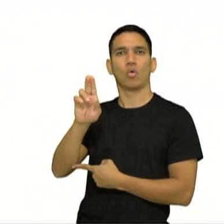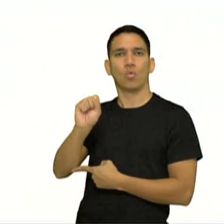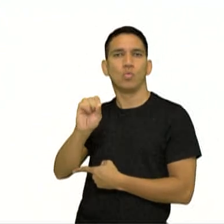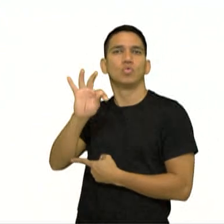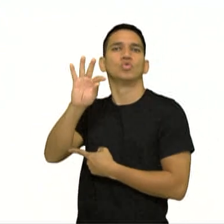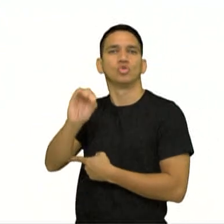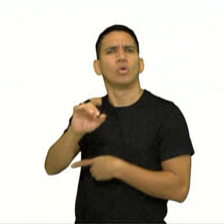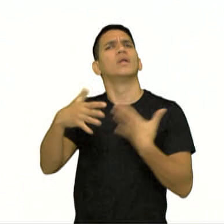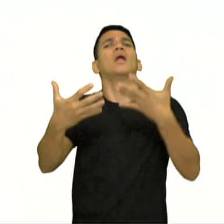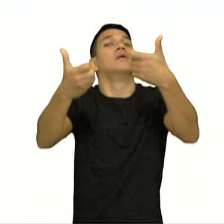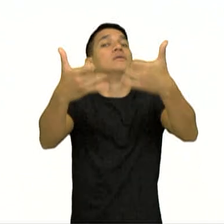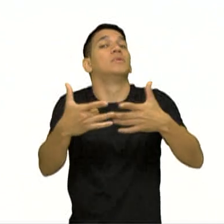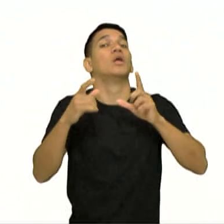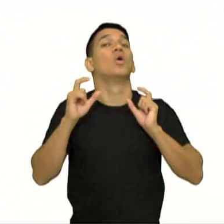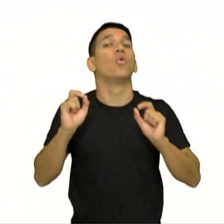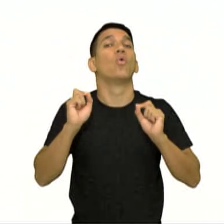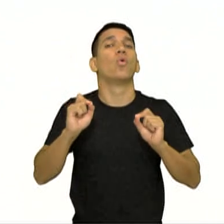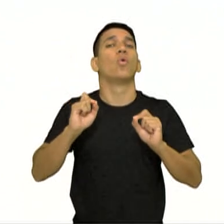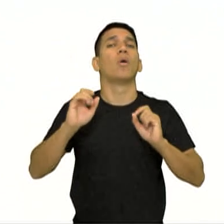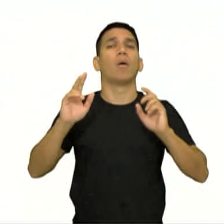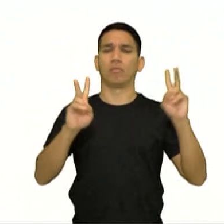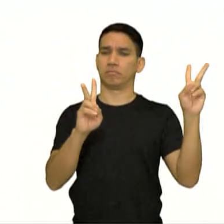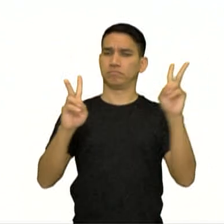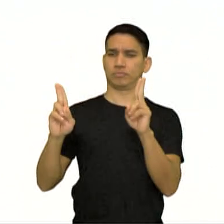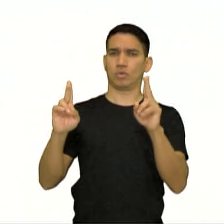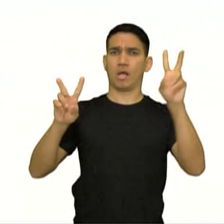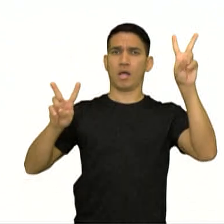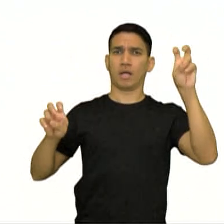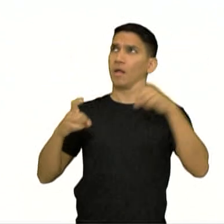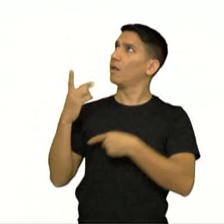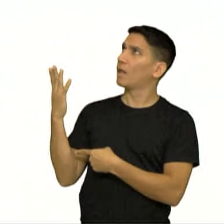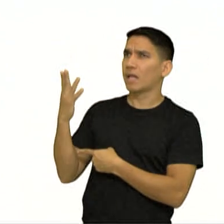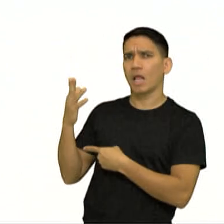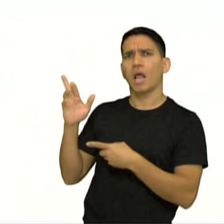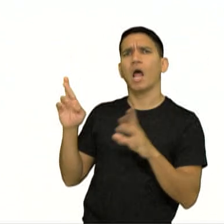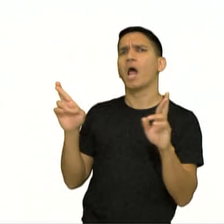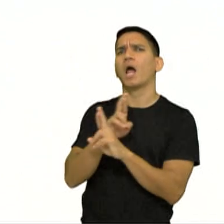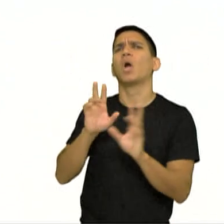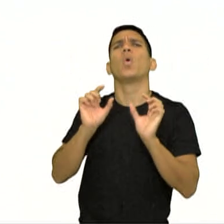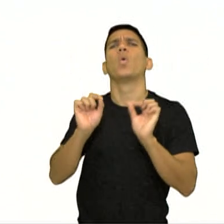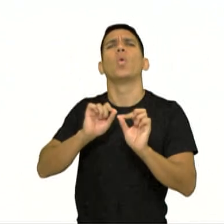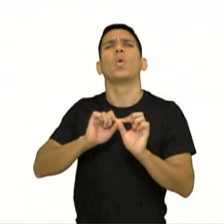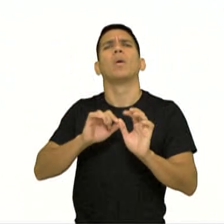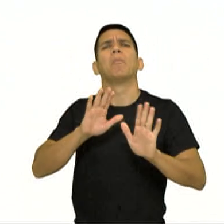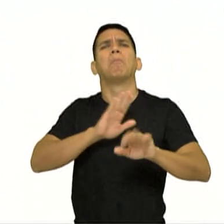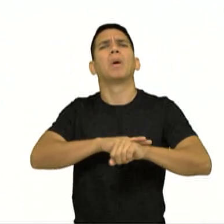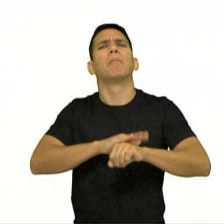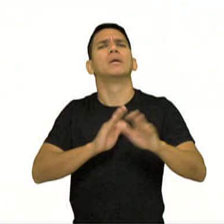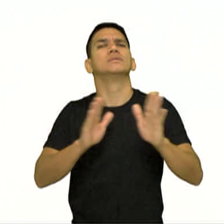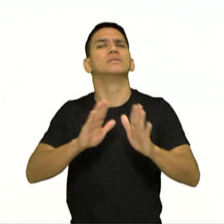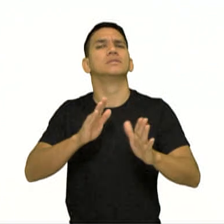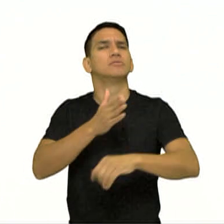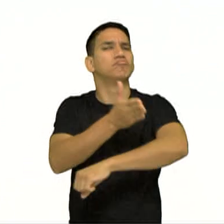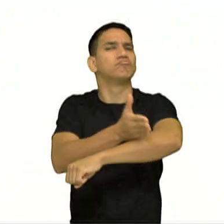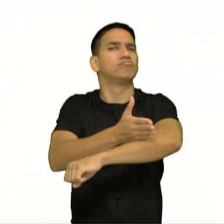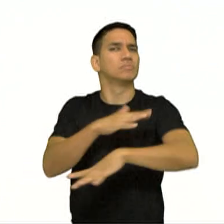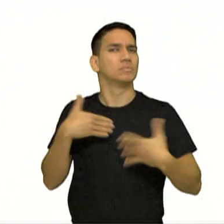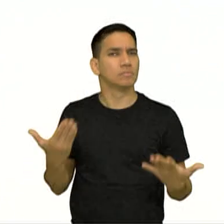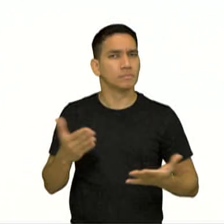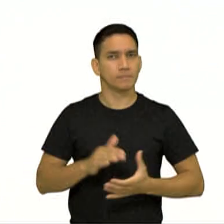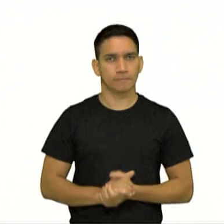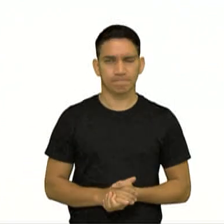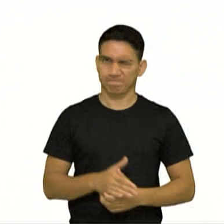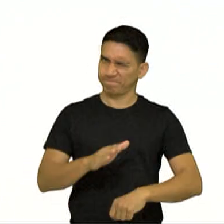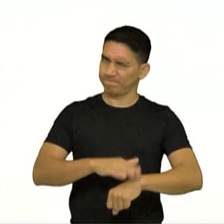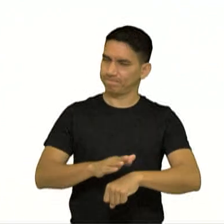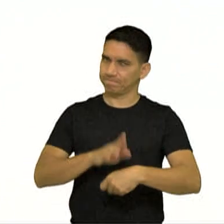que aqui o trecho está se referindo. Então, a que momento da história da Idade Medieval o texto está se referindo?